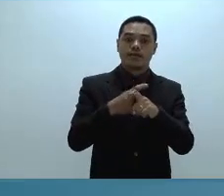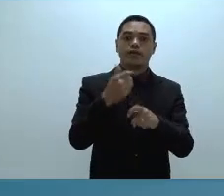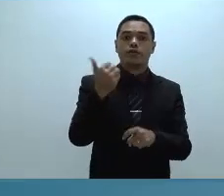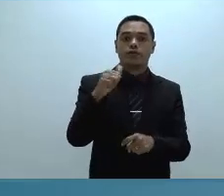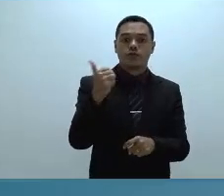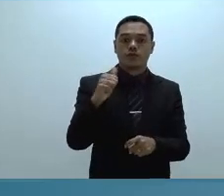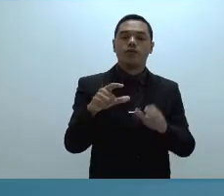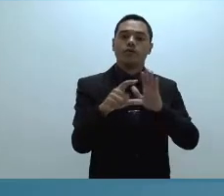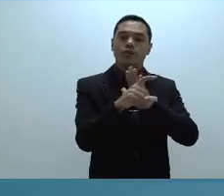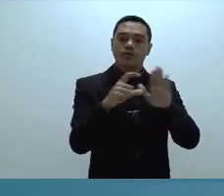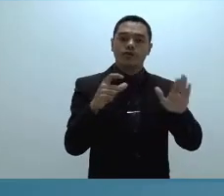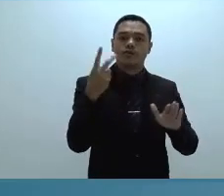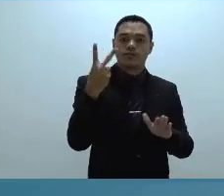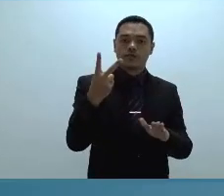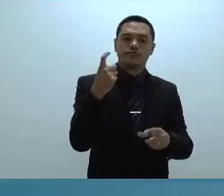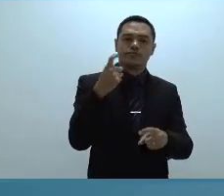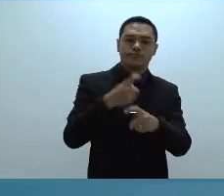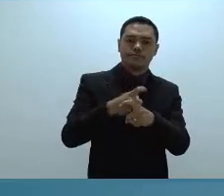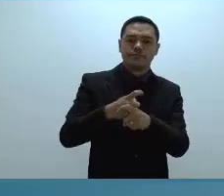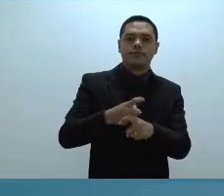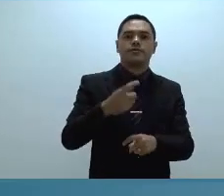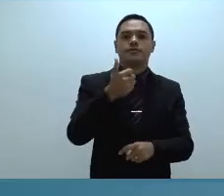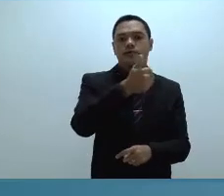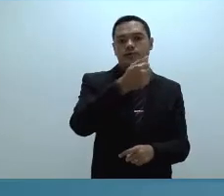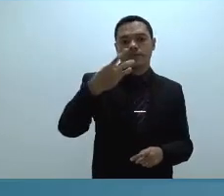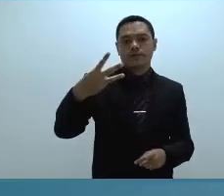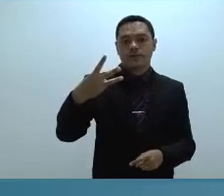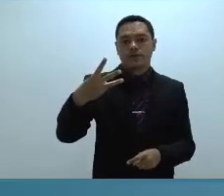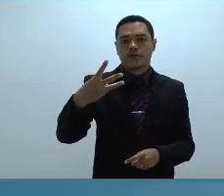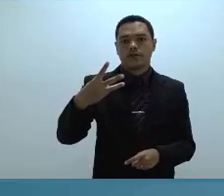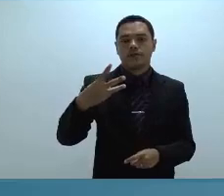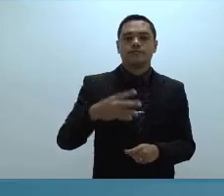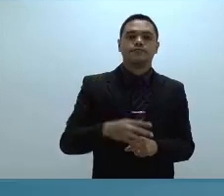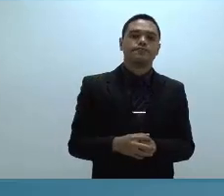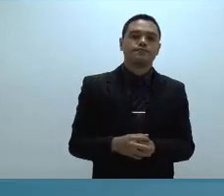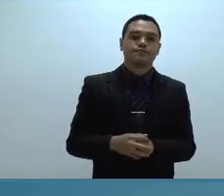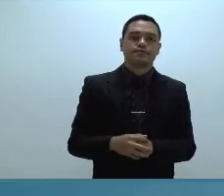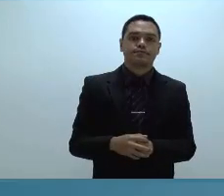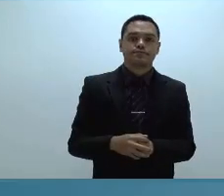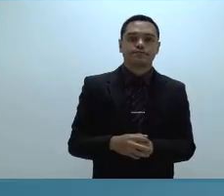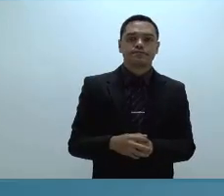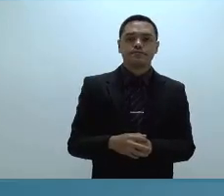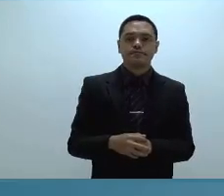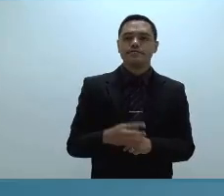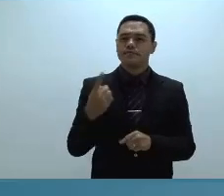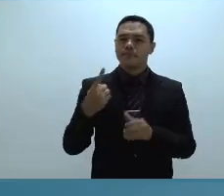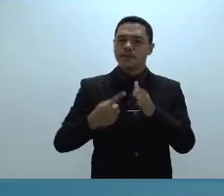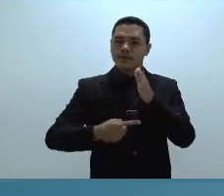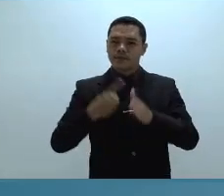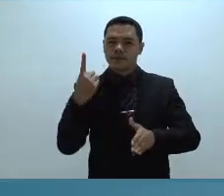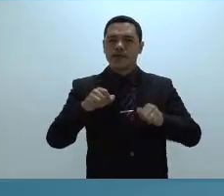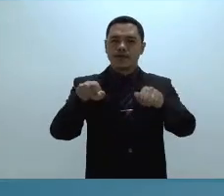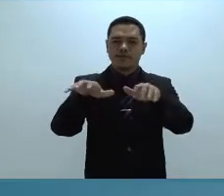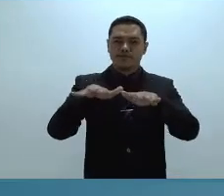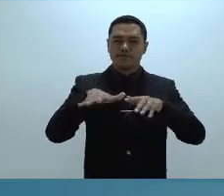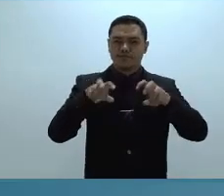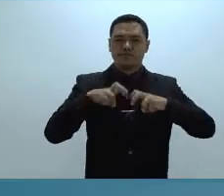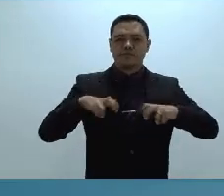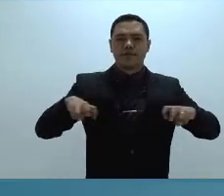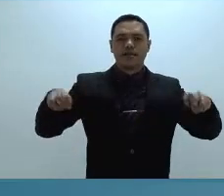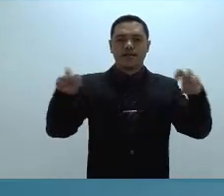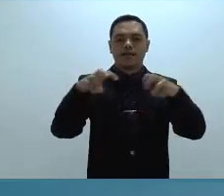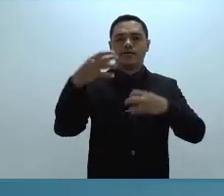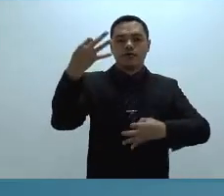3. Competência da primeira seção. Compete à igreja primeira seção julgamento das ações que postular